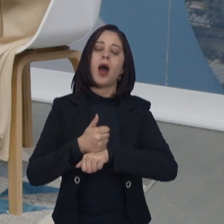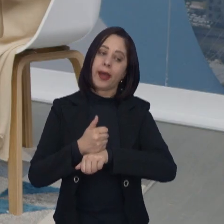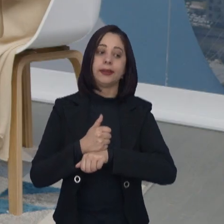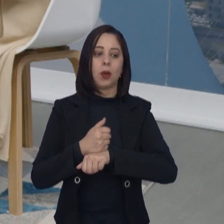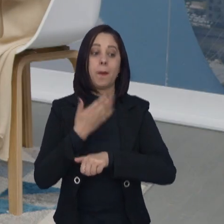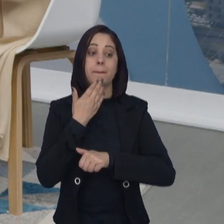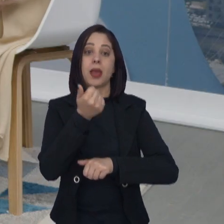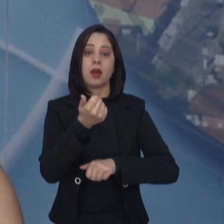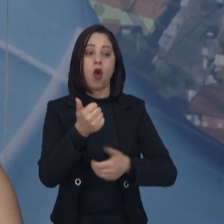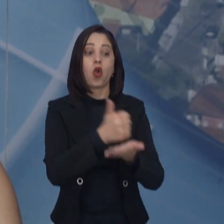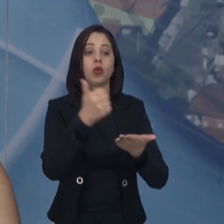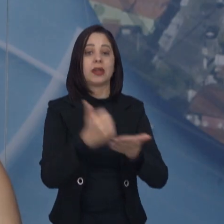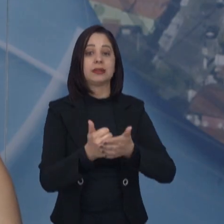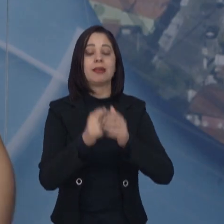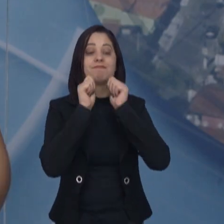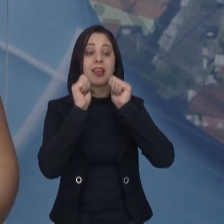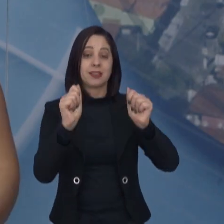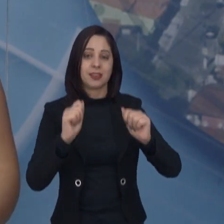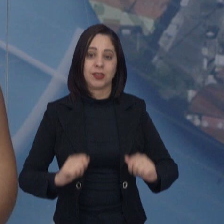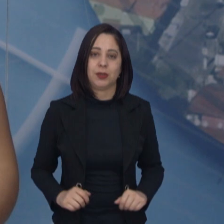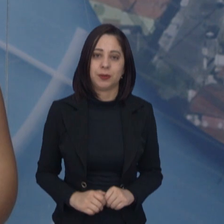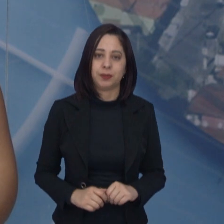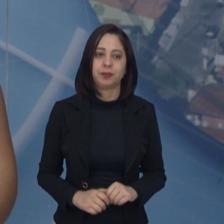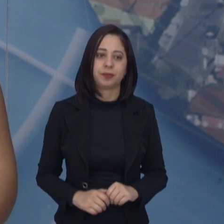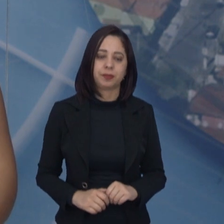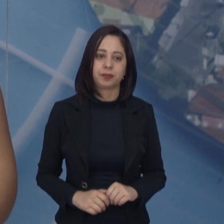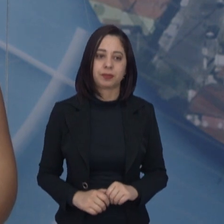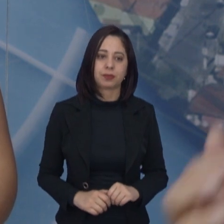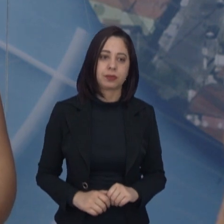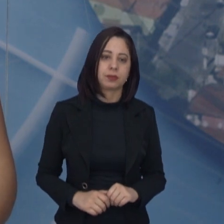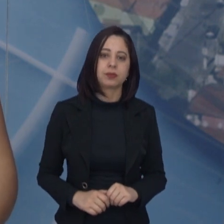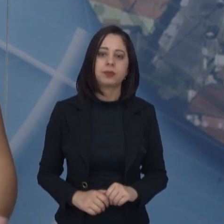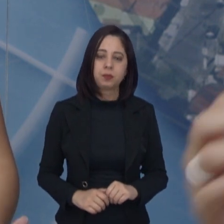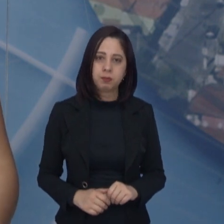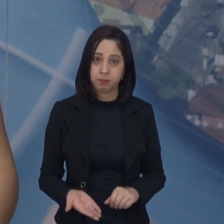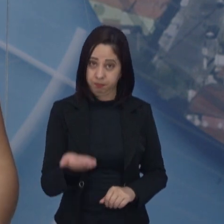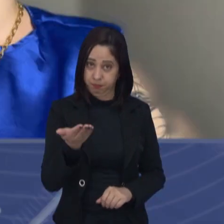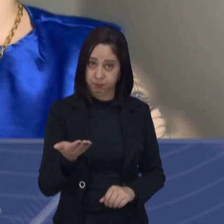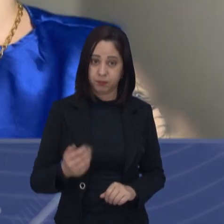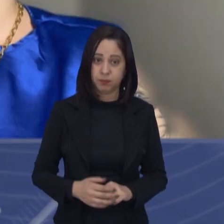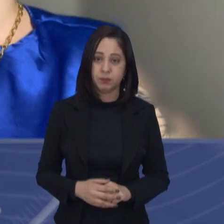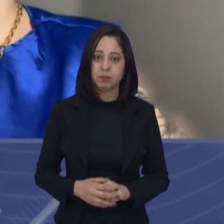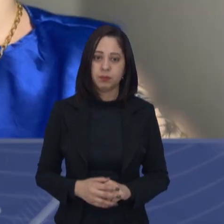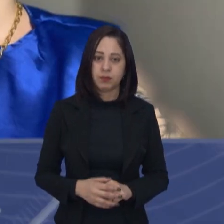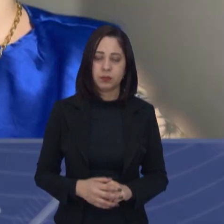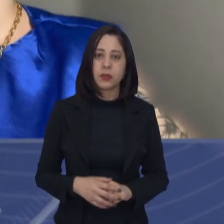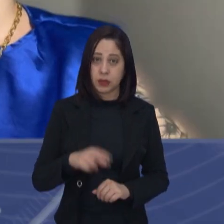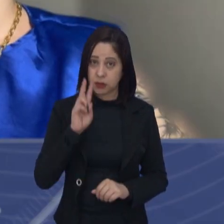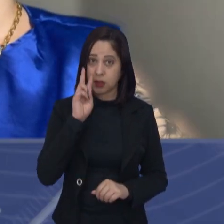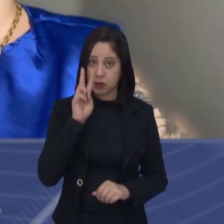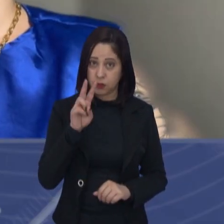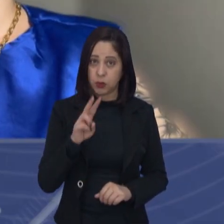assessoria. Sem dúvida. Vamos voltar para a Júlia, então. Júlia, essa assessoria a gente viu que